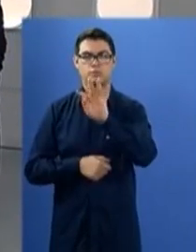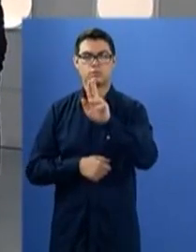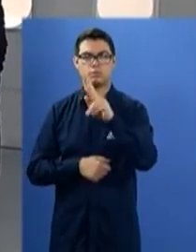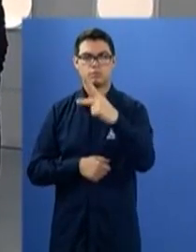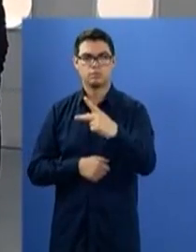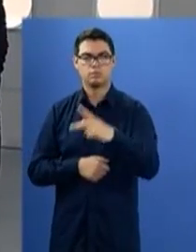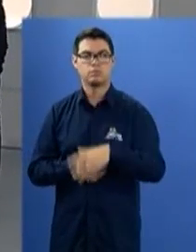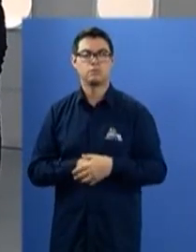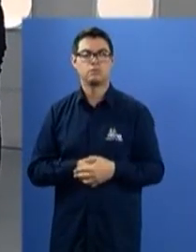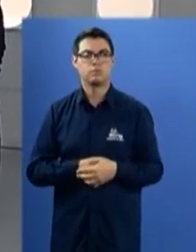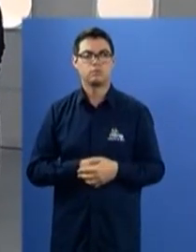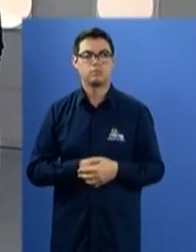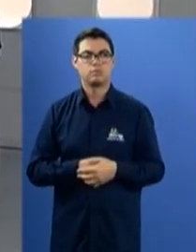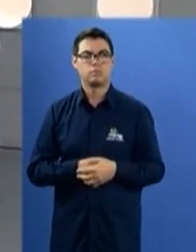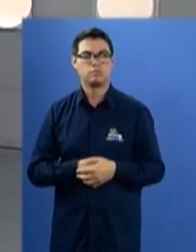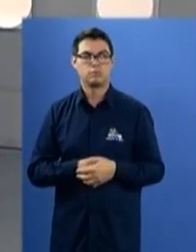setup?